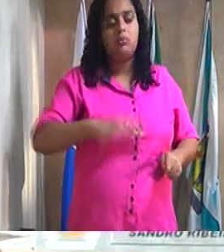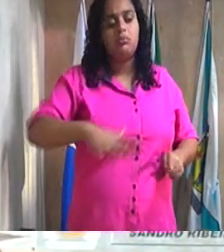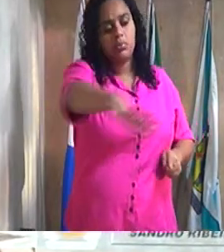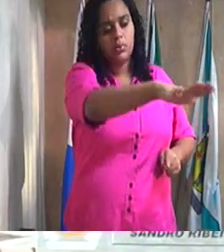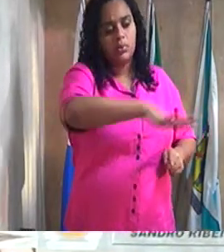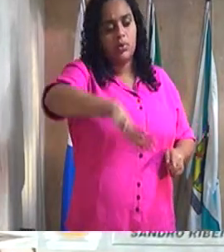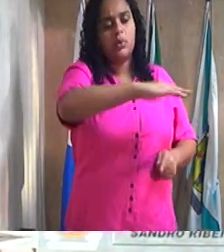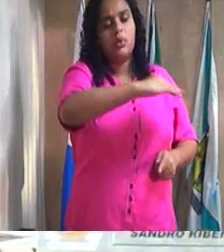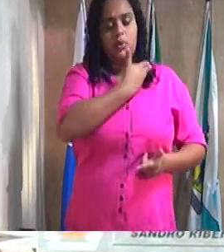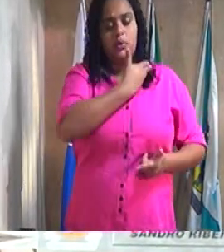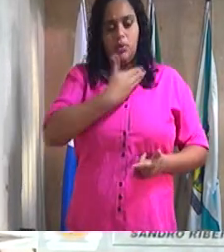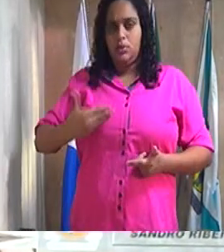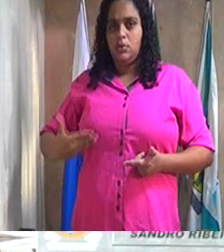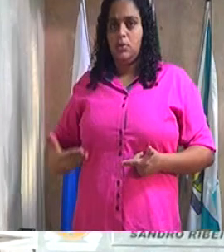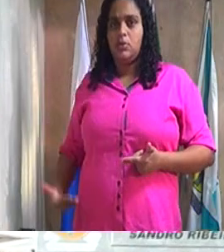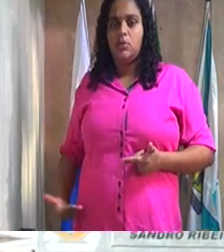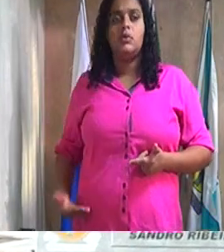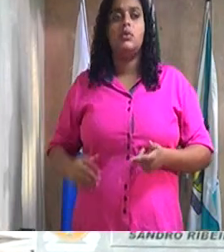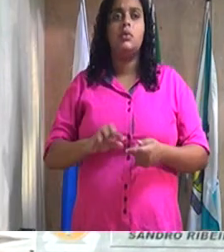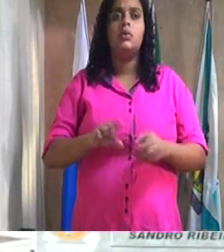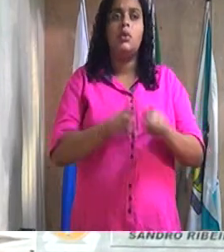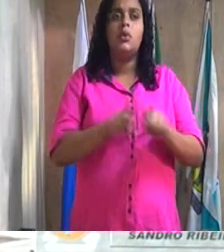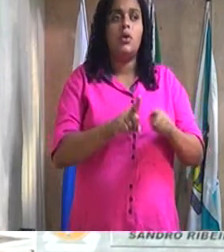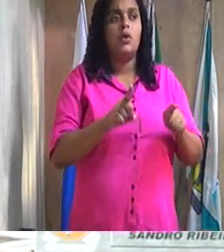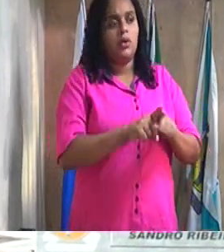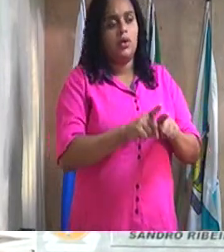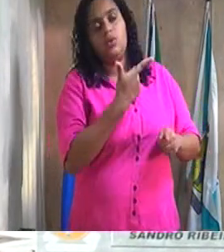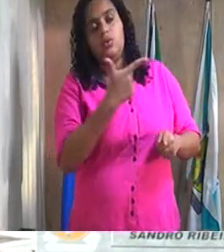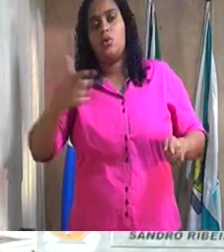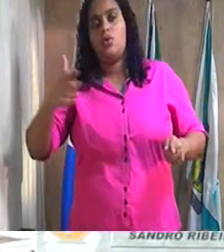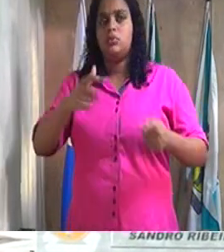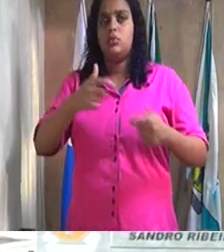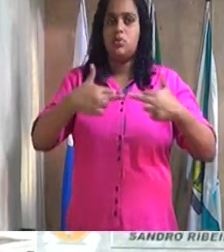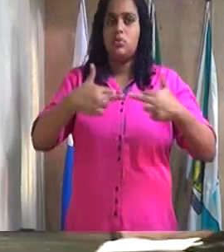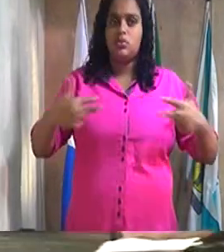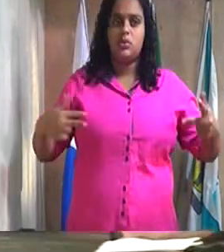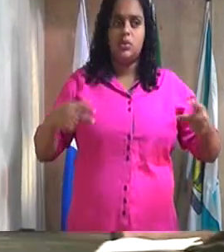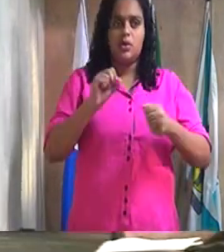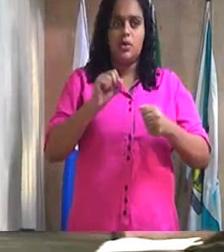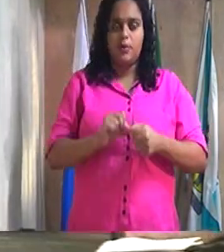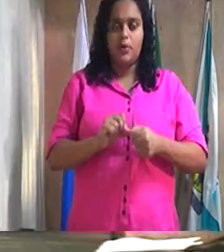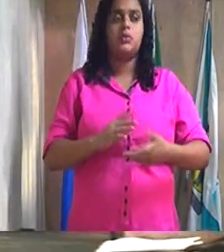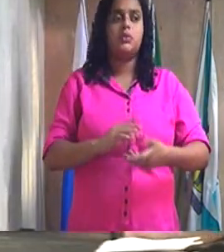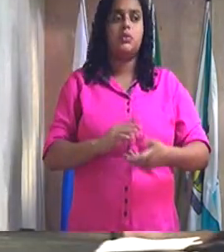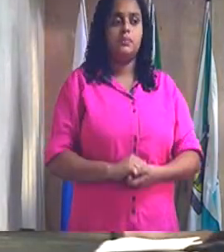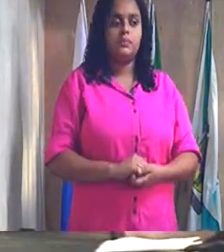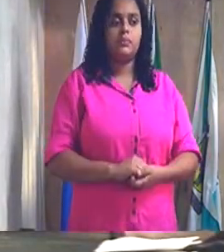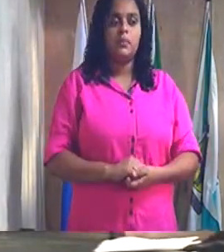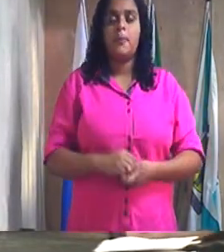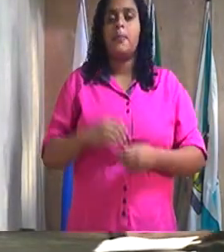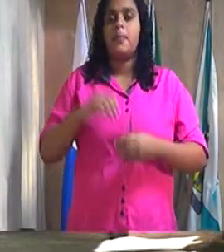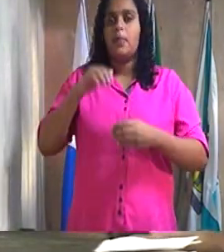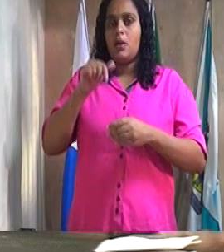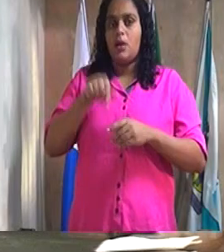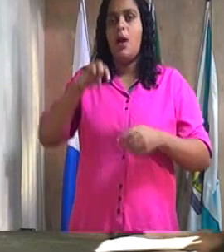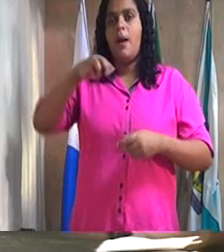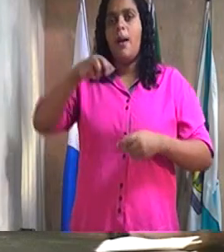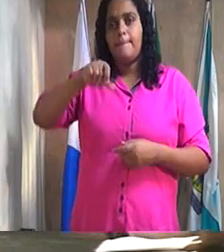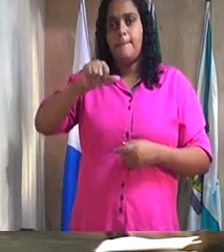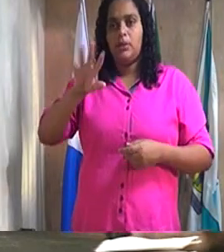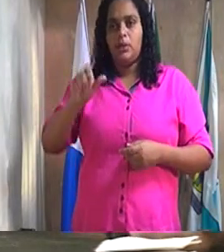título oneroso e dando outras providências. Nesse momento, a matéria encontra-se em